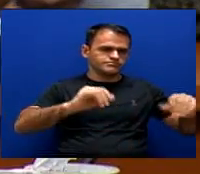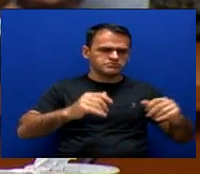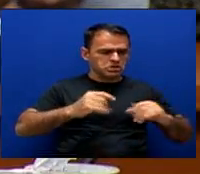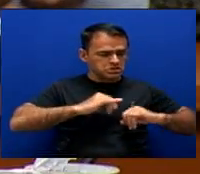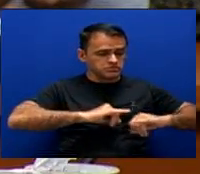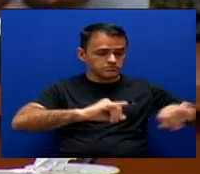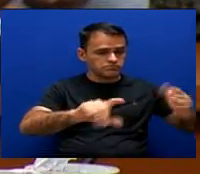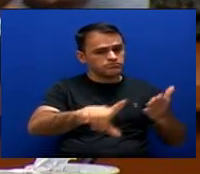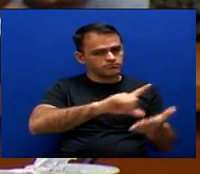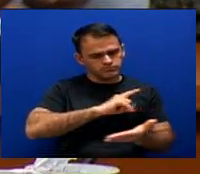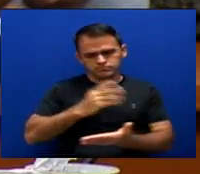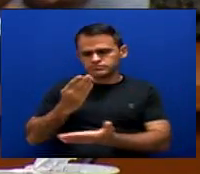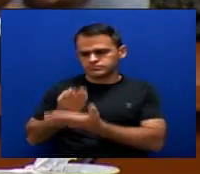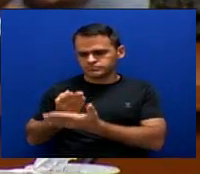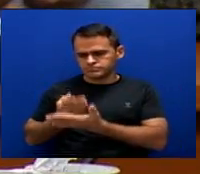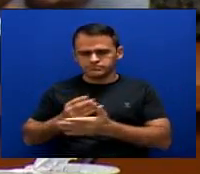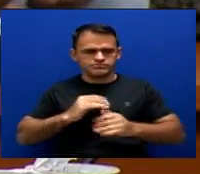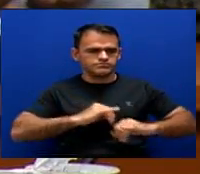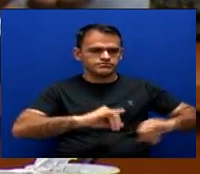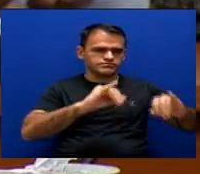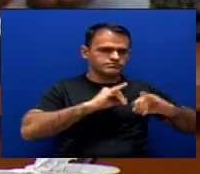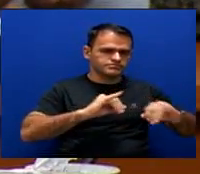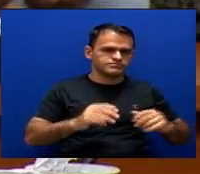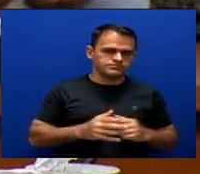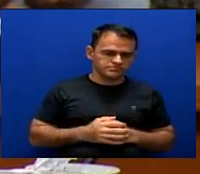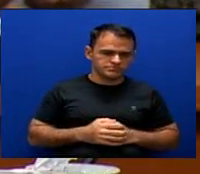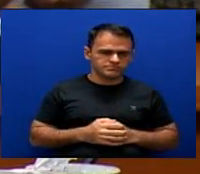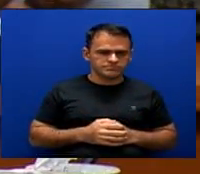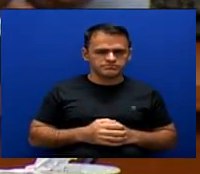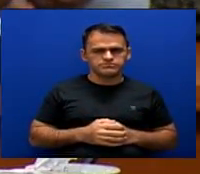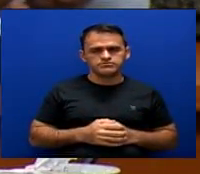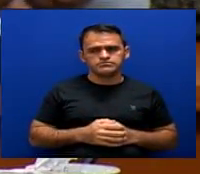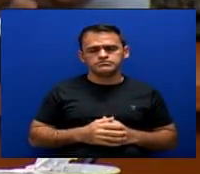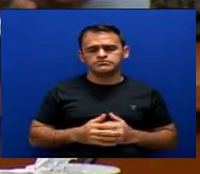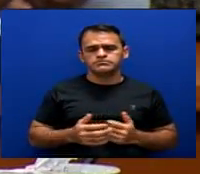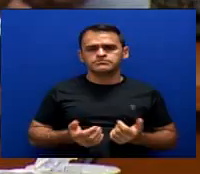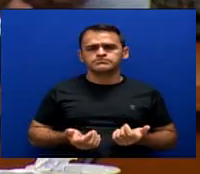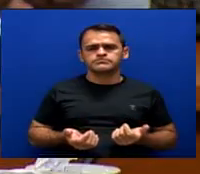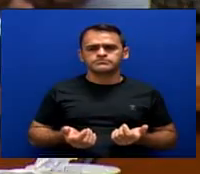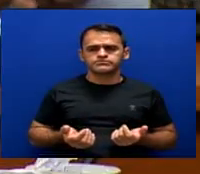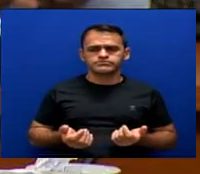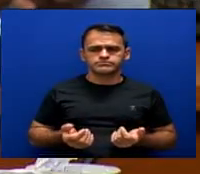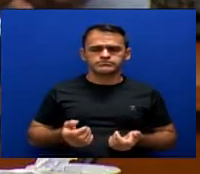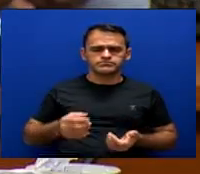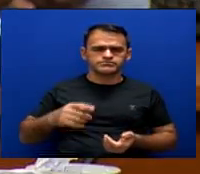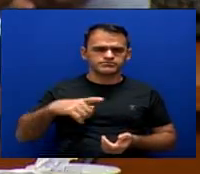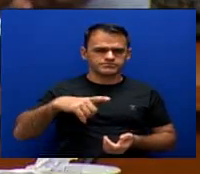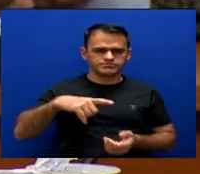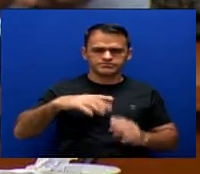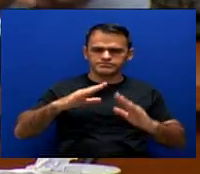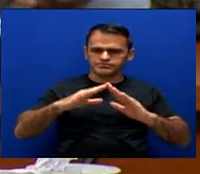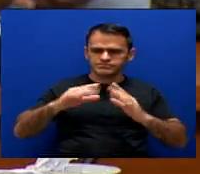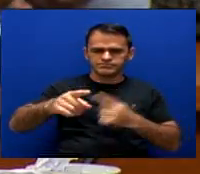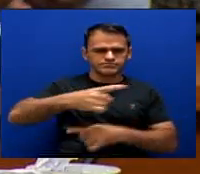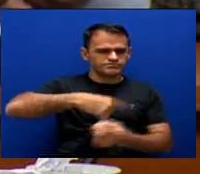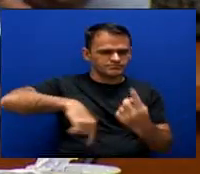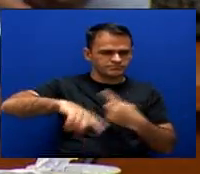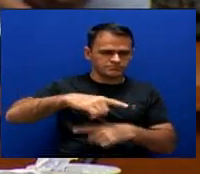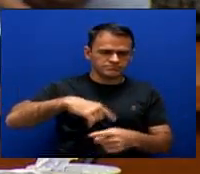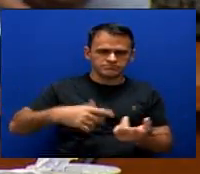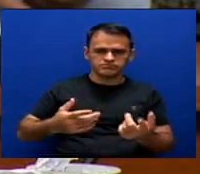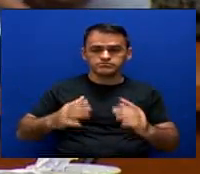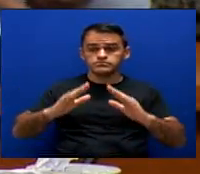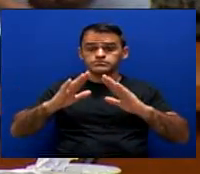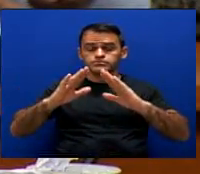não conhece de fato né então acho que é uma provocação que é para os moderados que a questão do centro de convivência que a gente precisa olhar pra isso pra o hospital